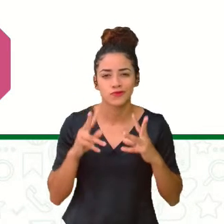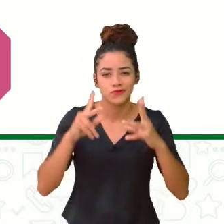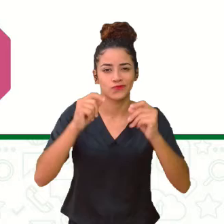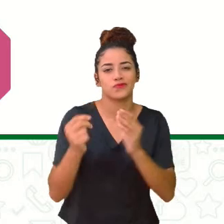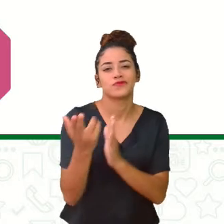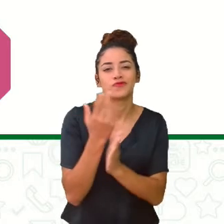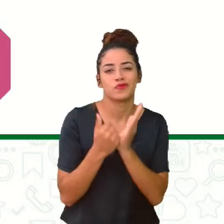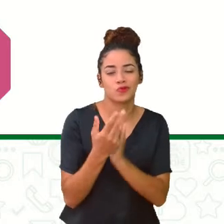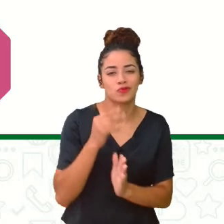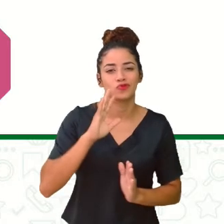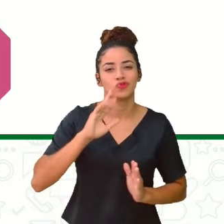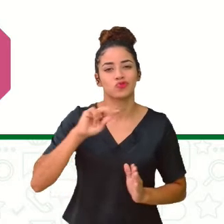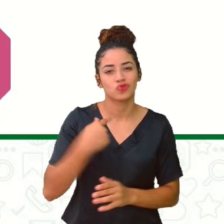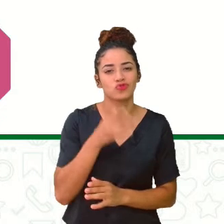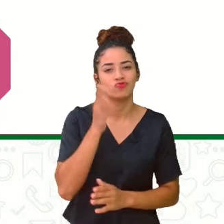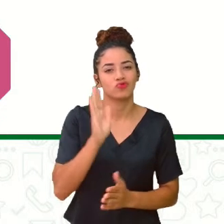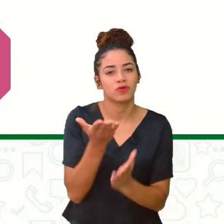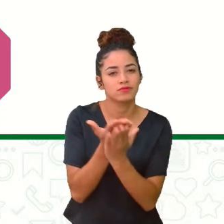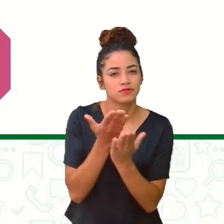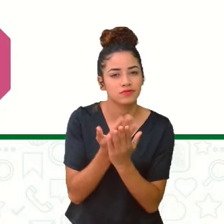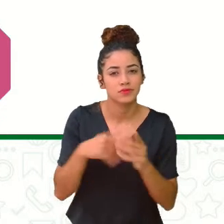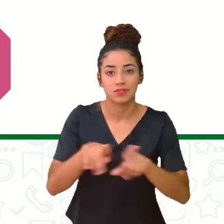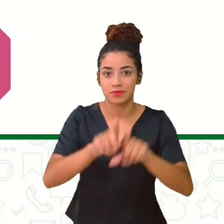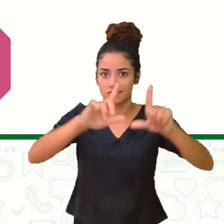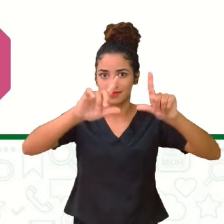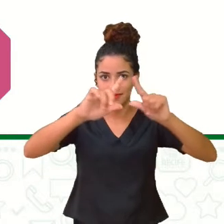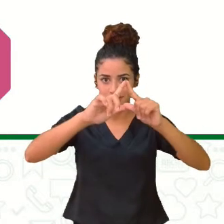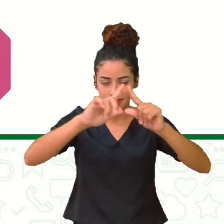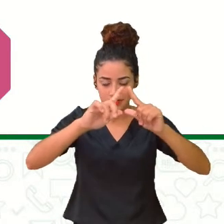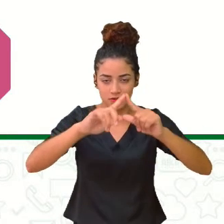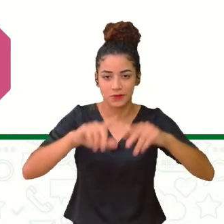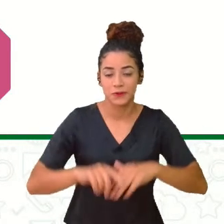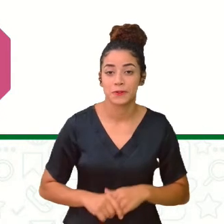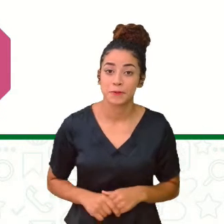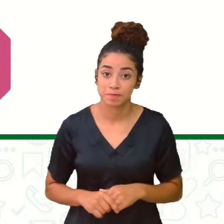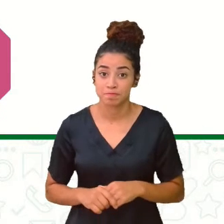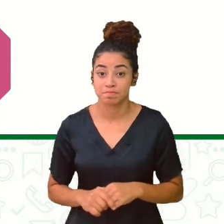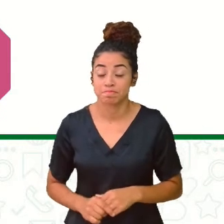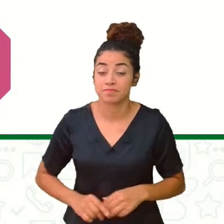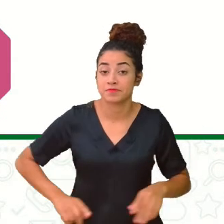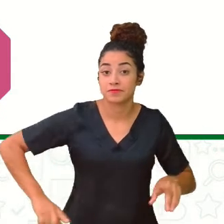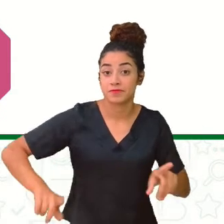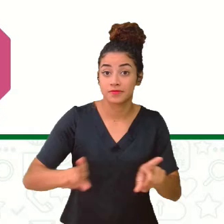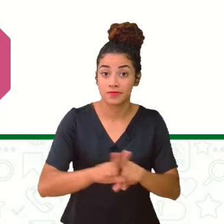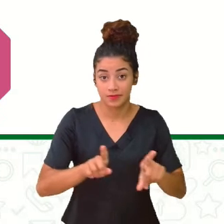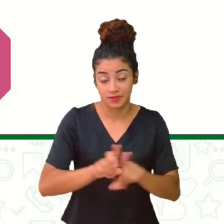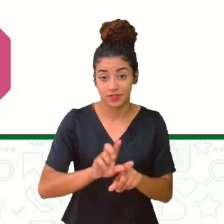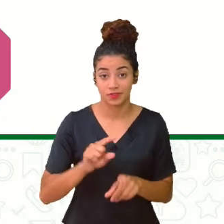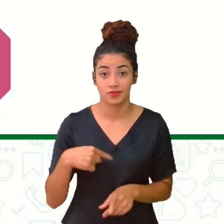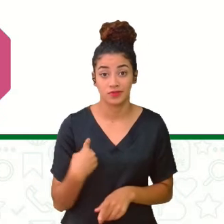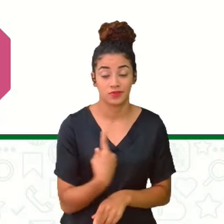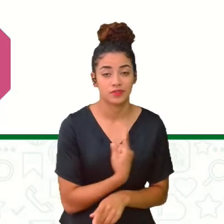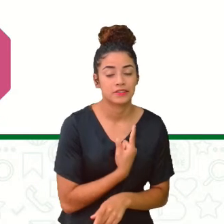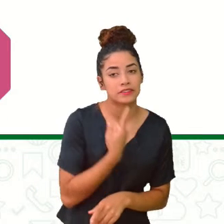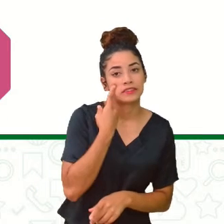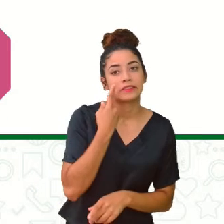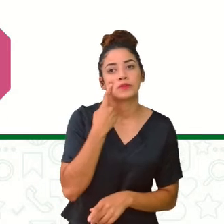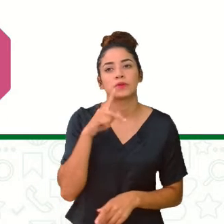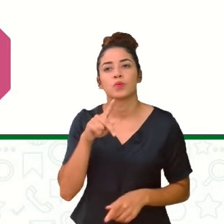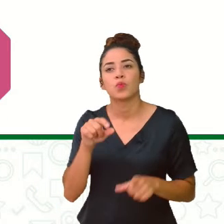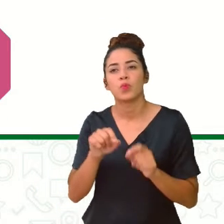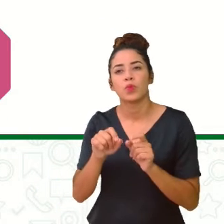planas, vimos os triângulos, né? E vimos também o